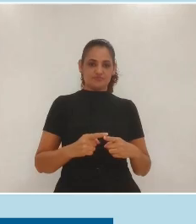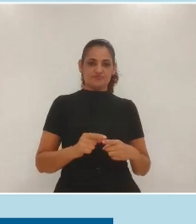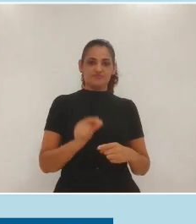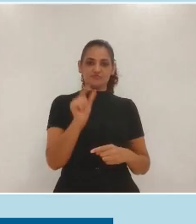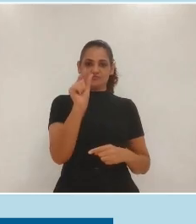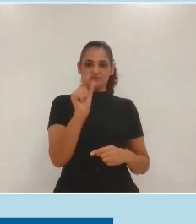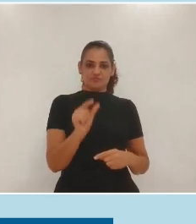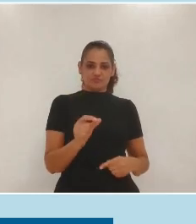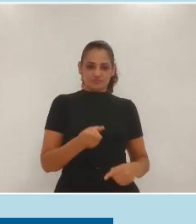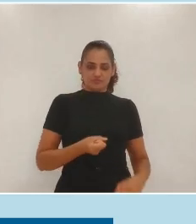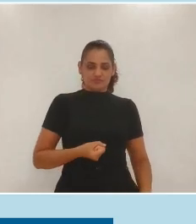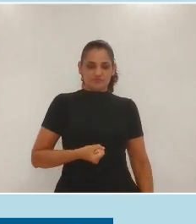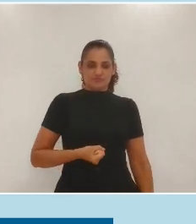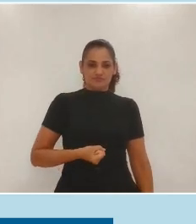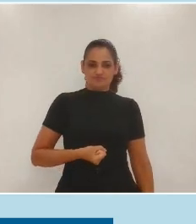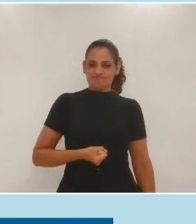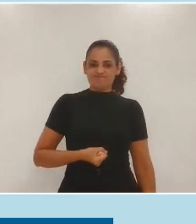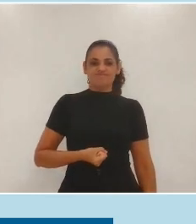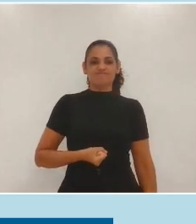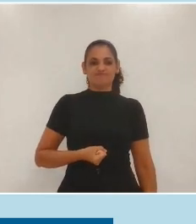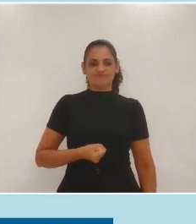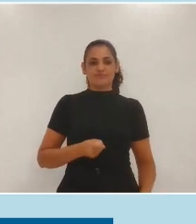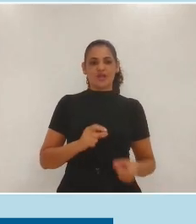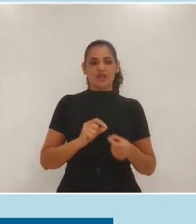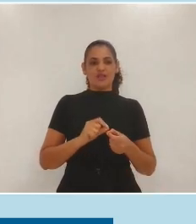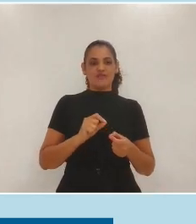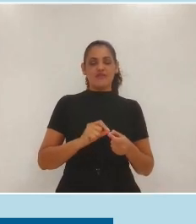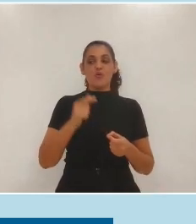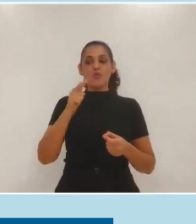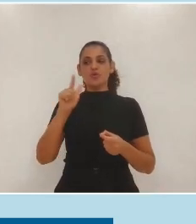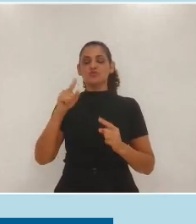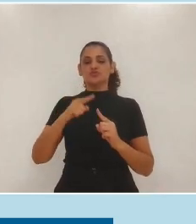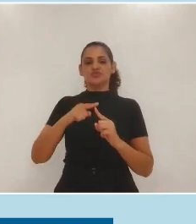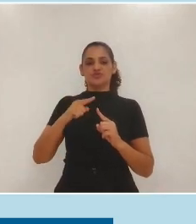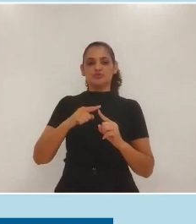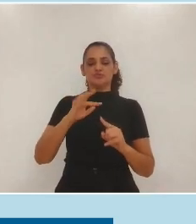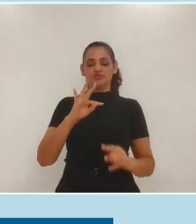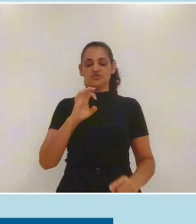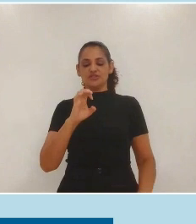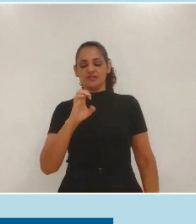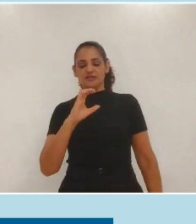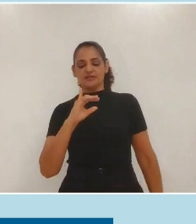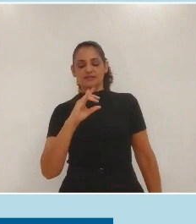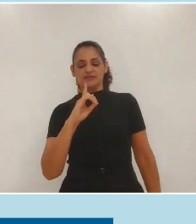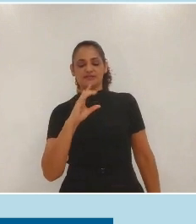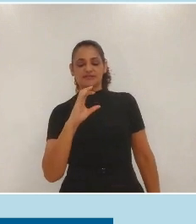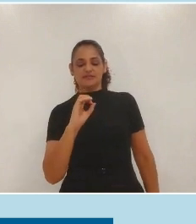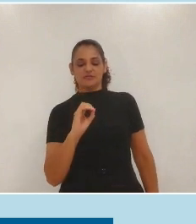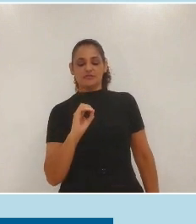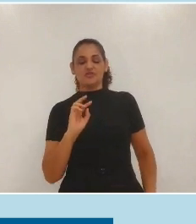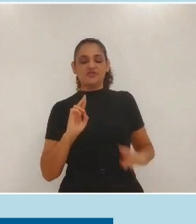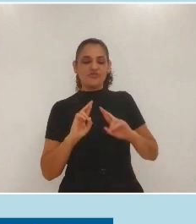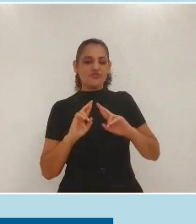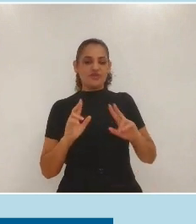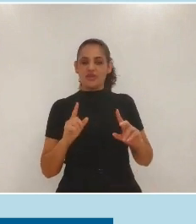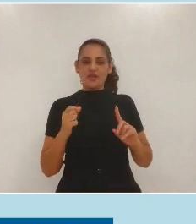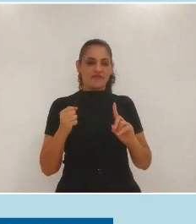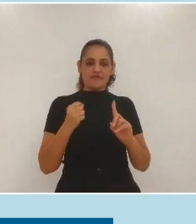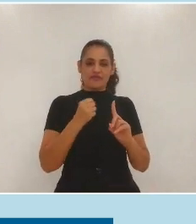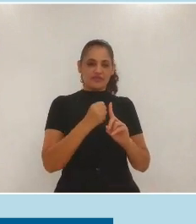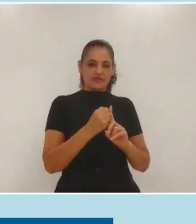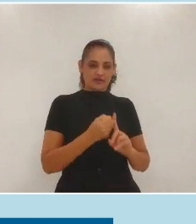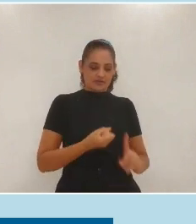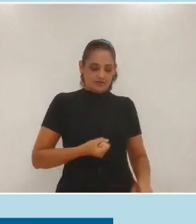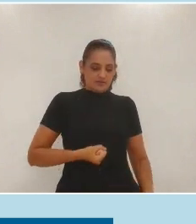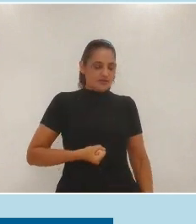que é o ânus, ele é feito por outros tipos de tecido. ele não vai ser afetado, o esfíncter, mas a estrutura